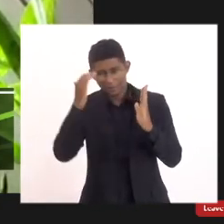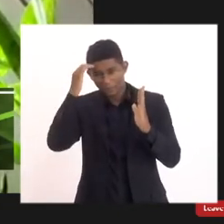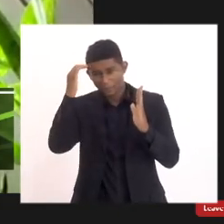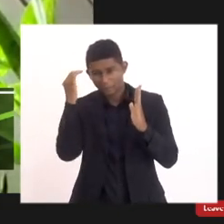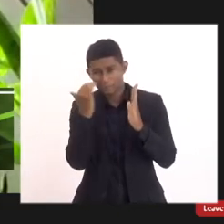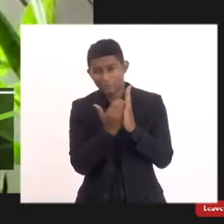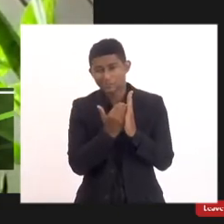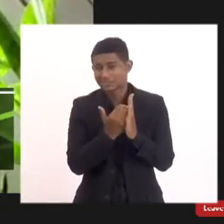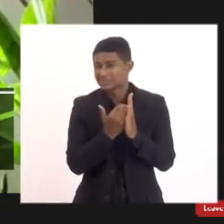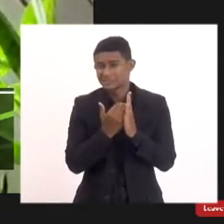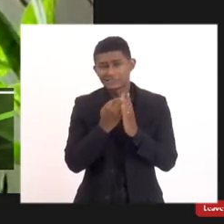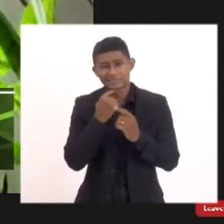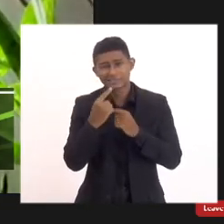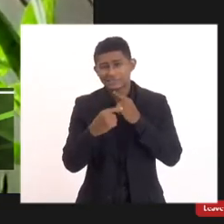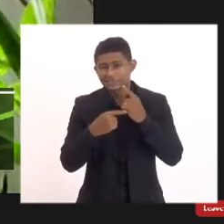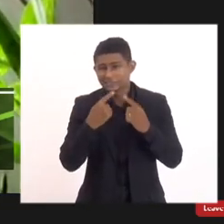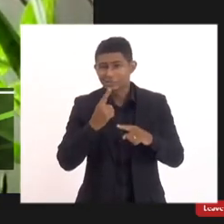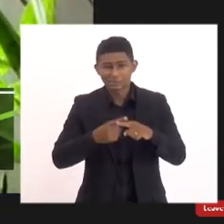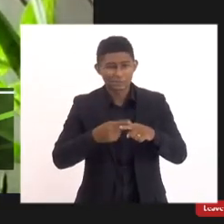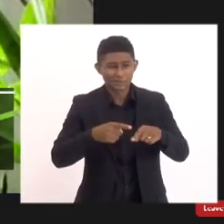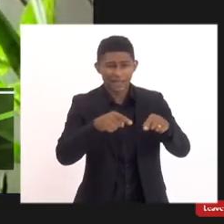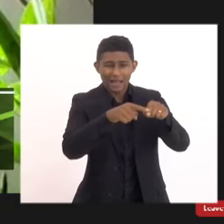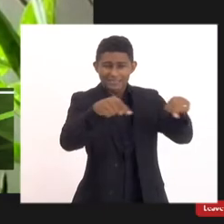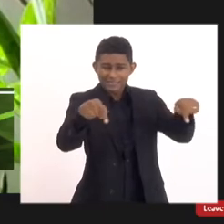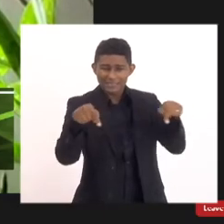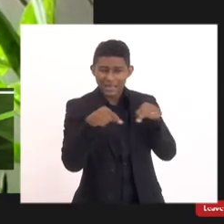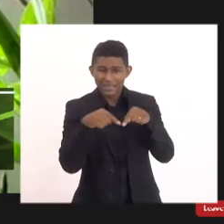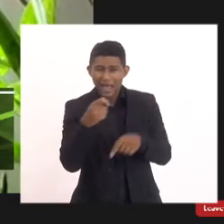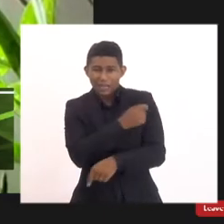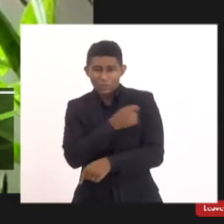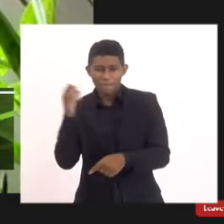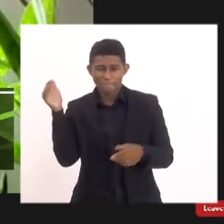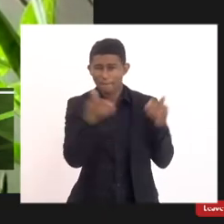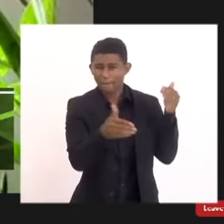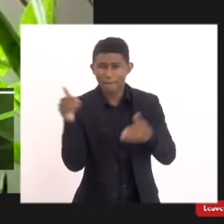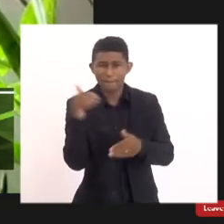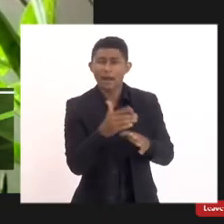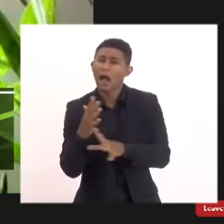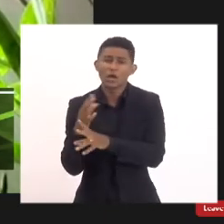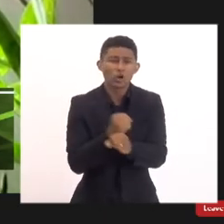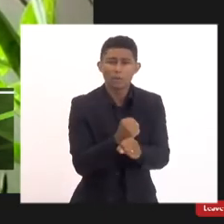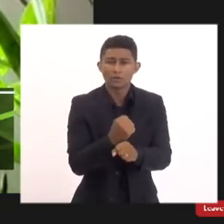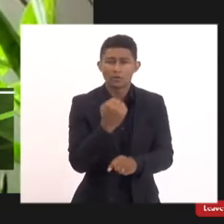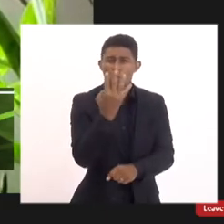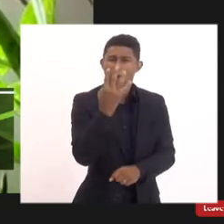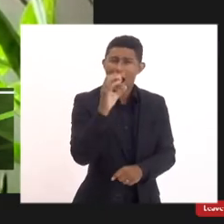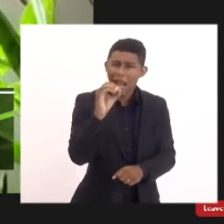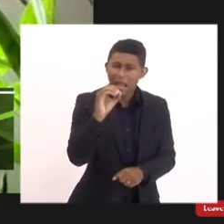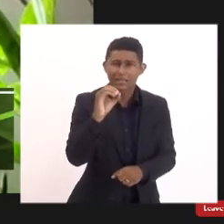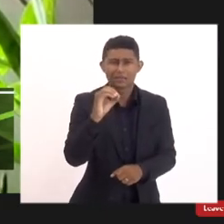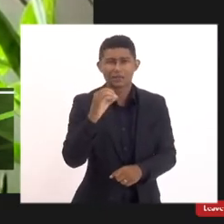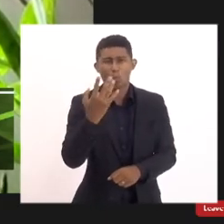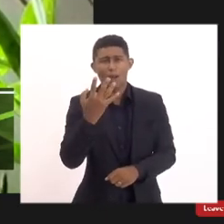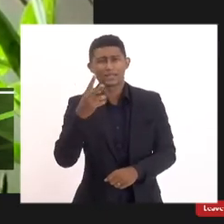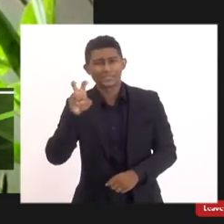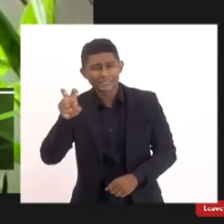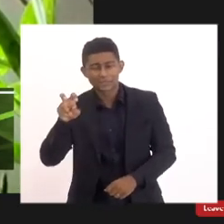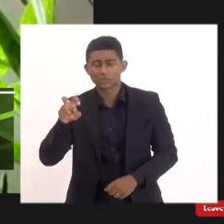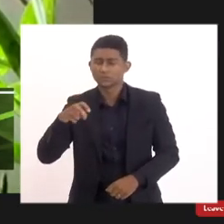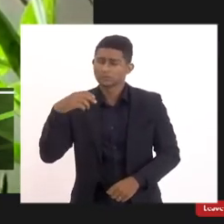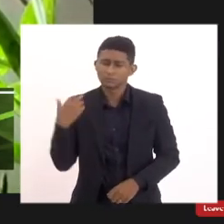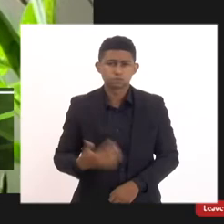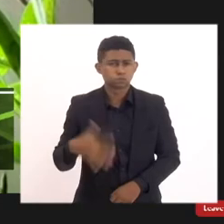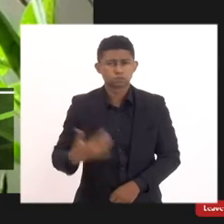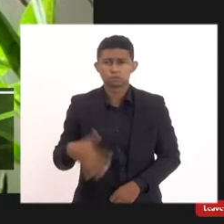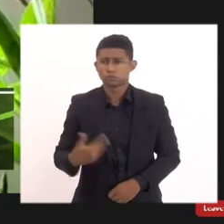atende. São 40, 45 alunos, como você mesmo falou ainda há pouco, Flávio,